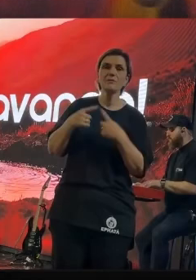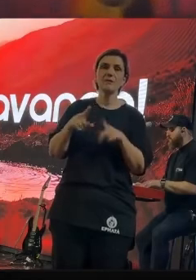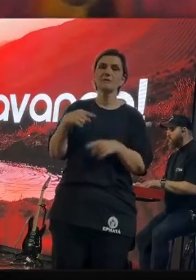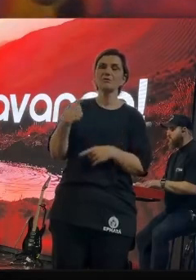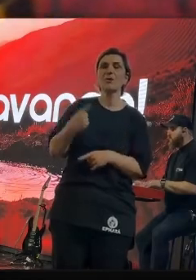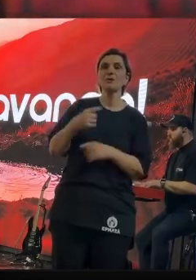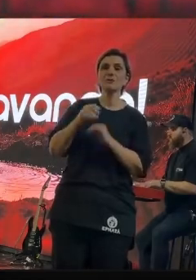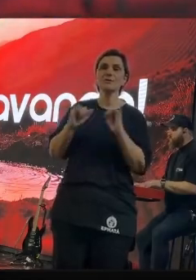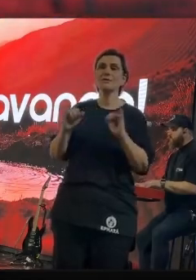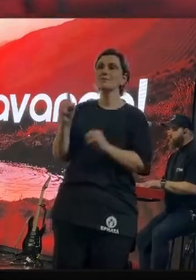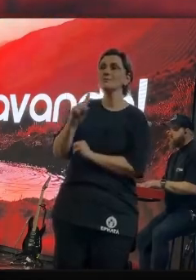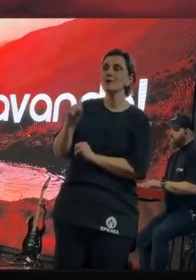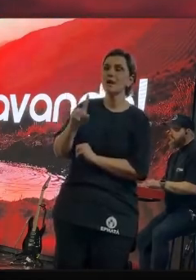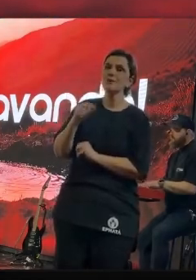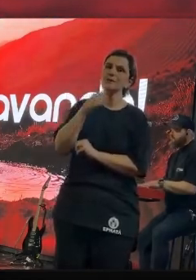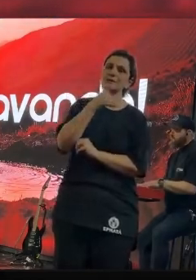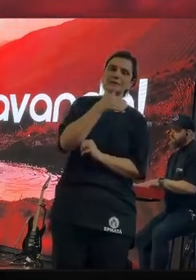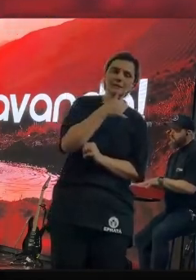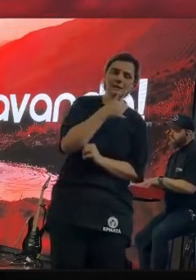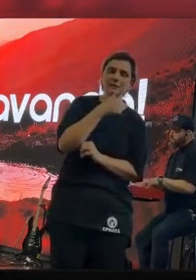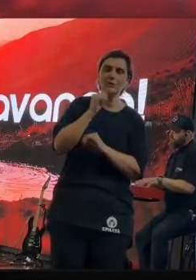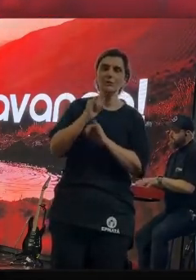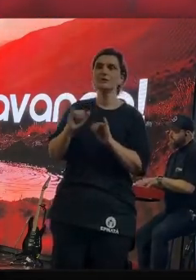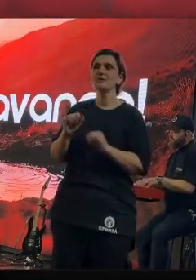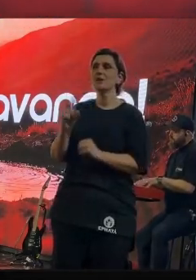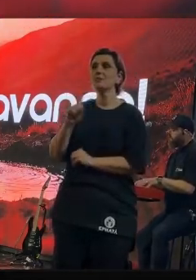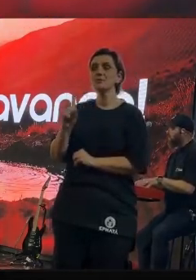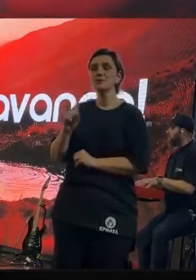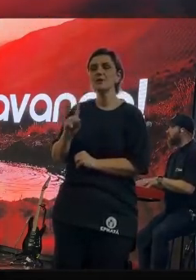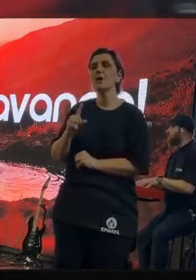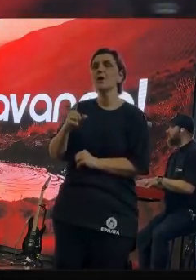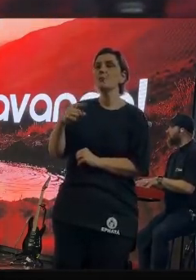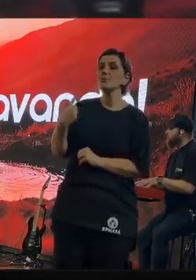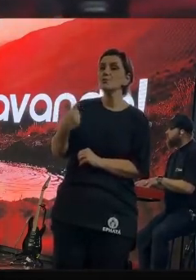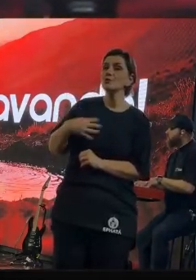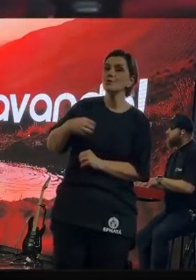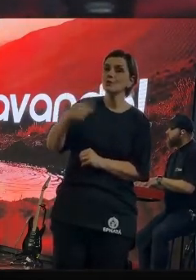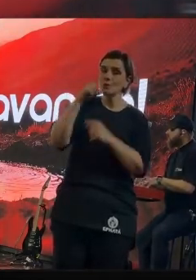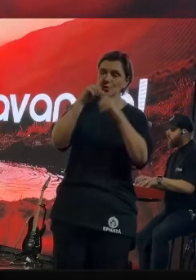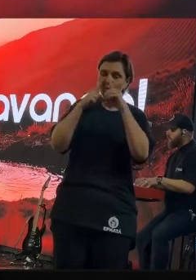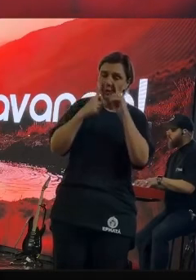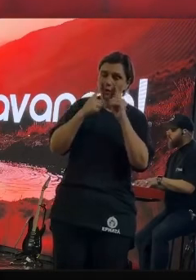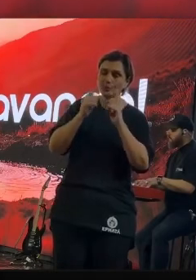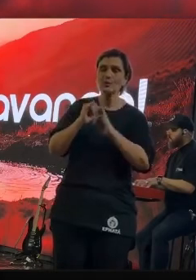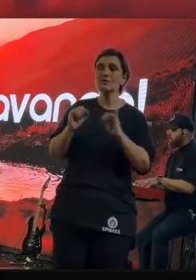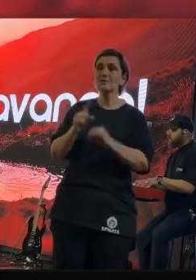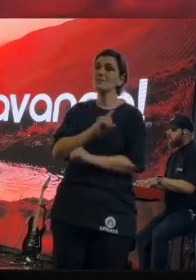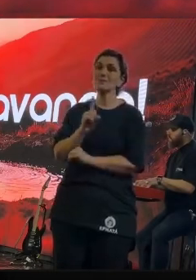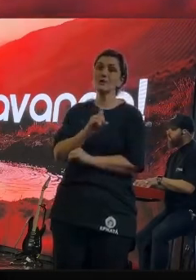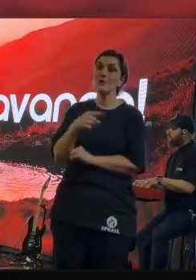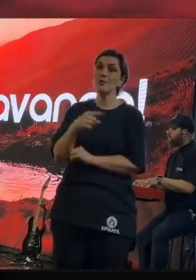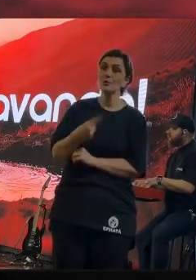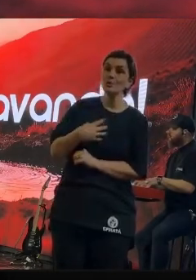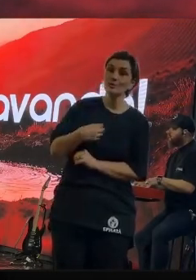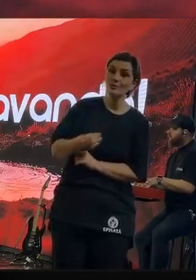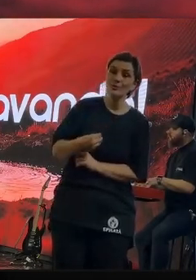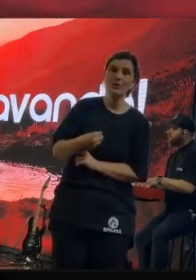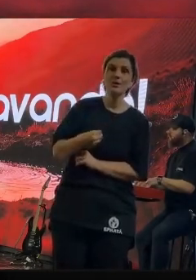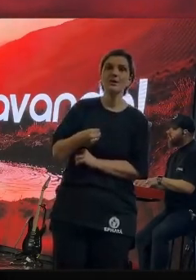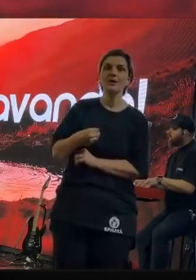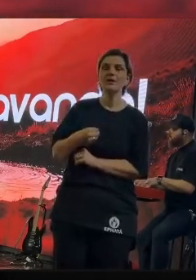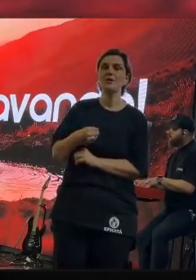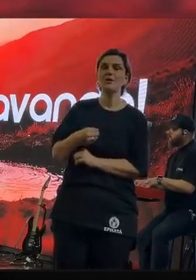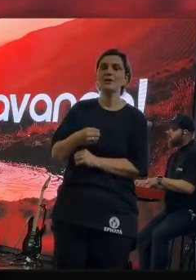nossos filhos e eles ficam tristes. Nós dizemos não para os nossos filhos, eles choram. Nós dizemos não para os nossos filhos e eles dão